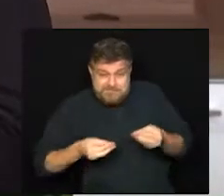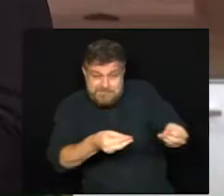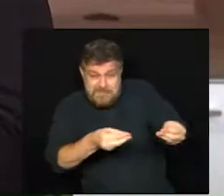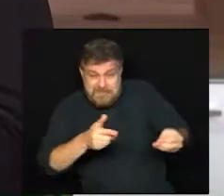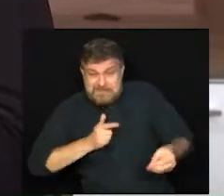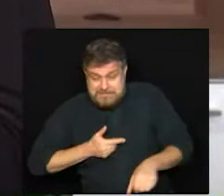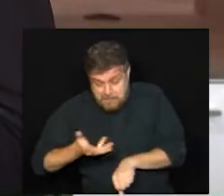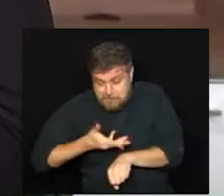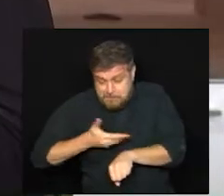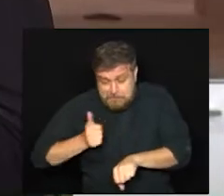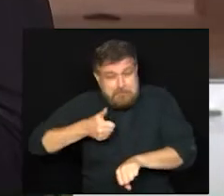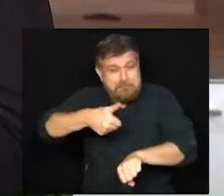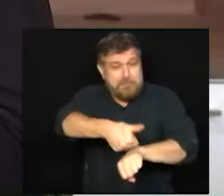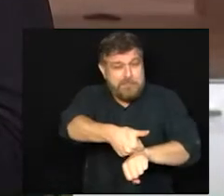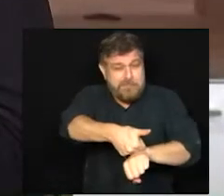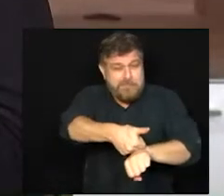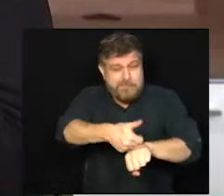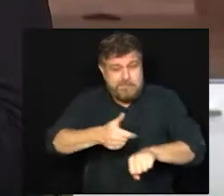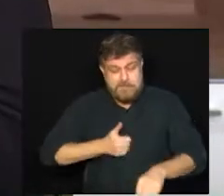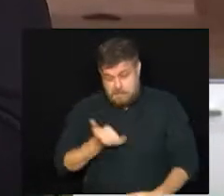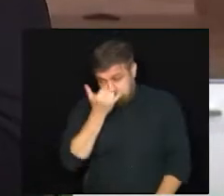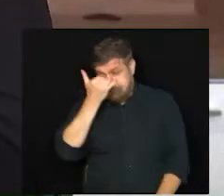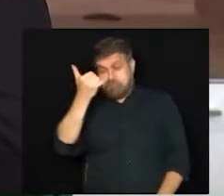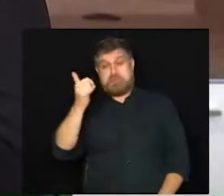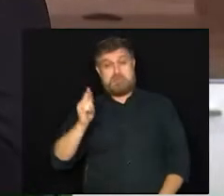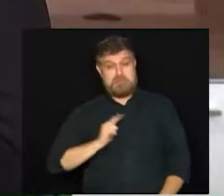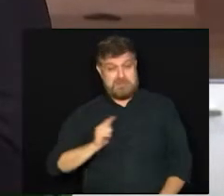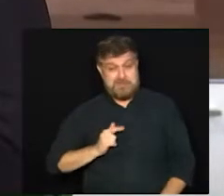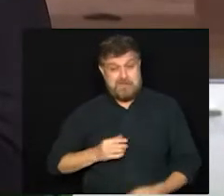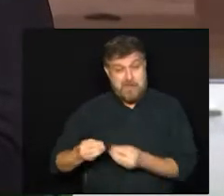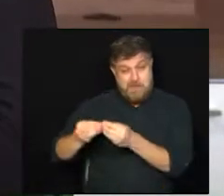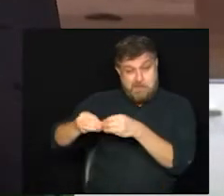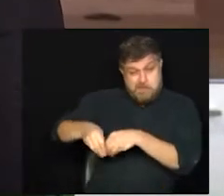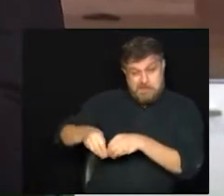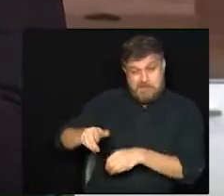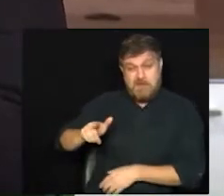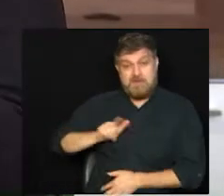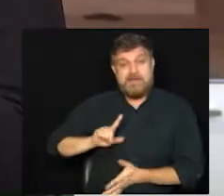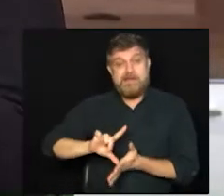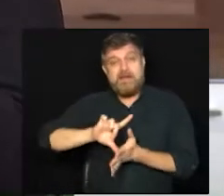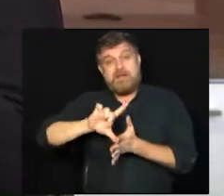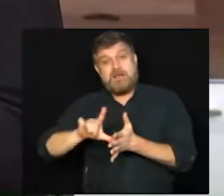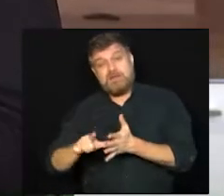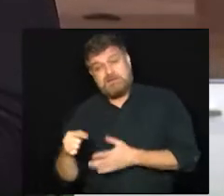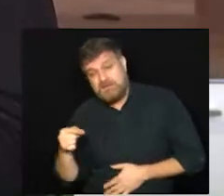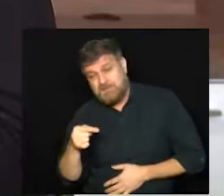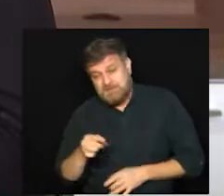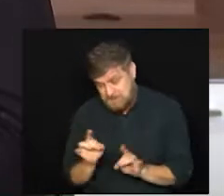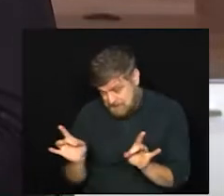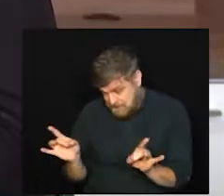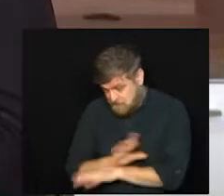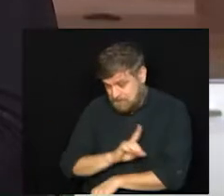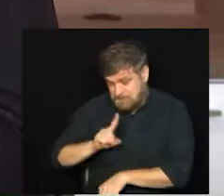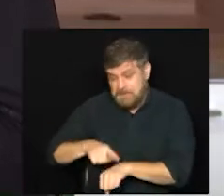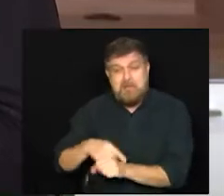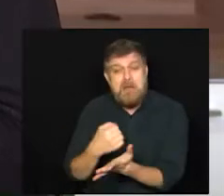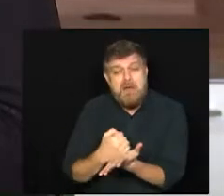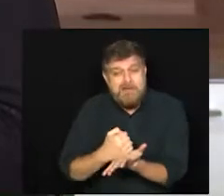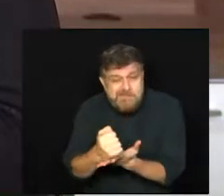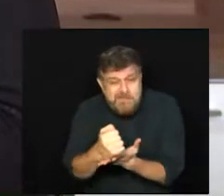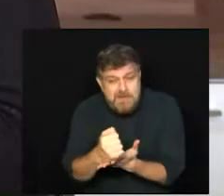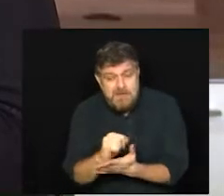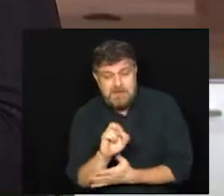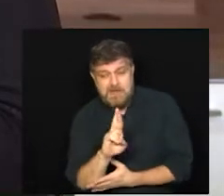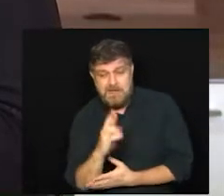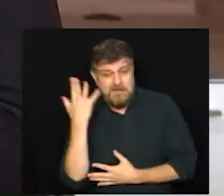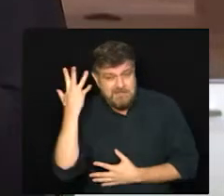às pressas e isso pode gerar um prejuízo para você, porque depois de terminado o prazo da declaração do imposto de